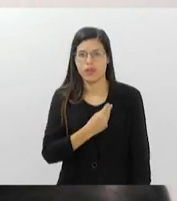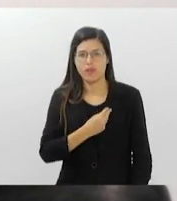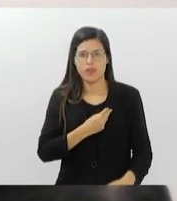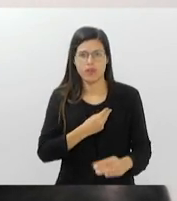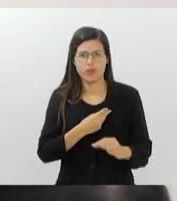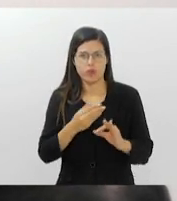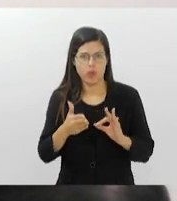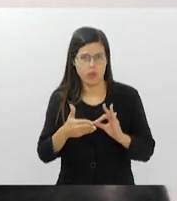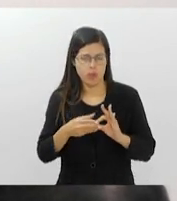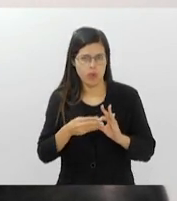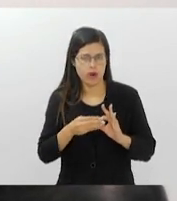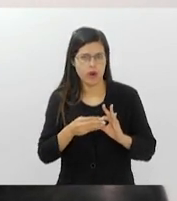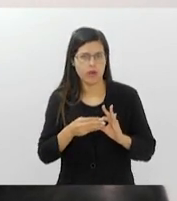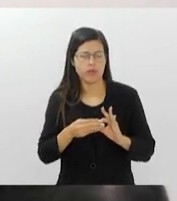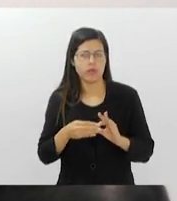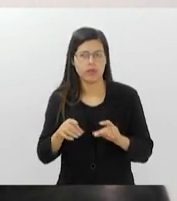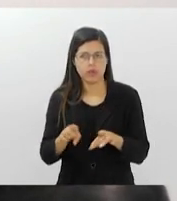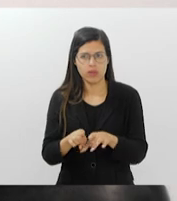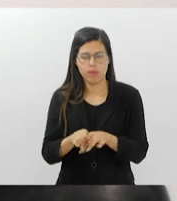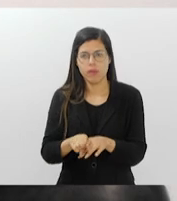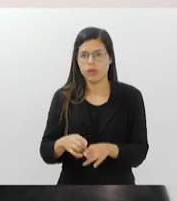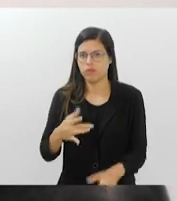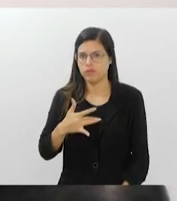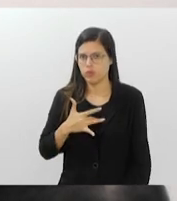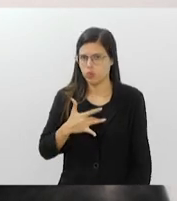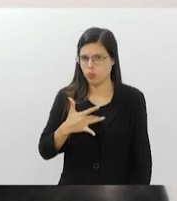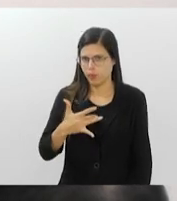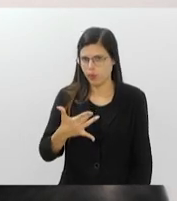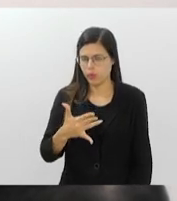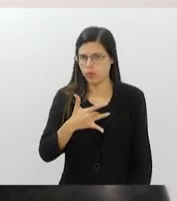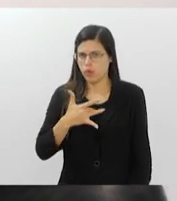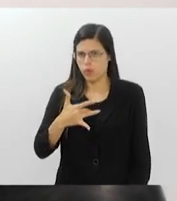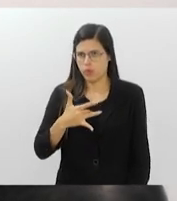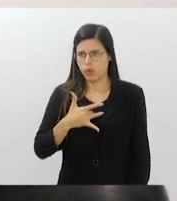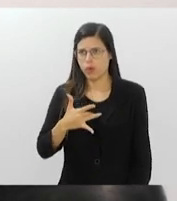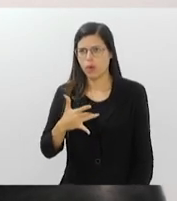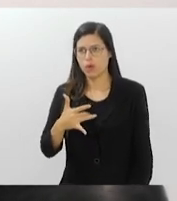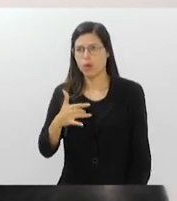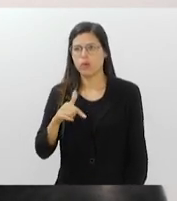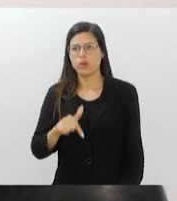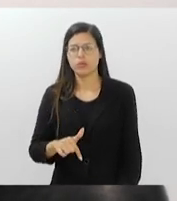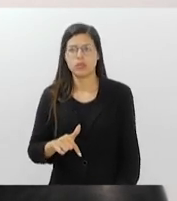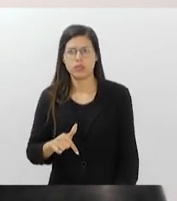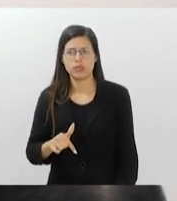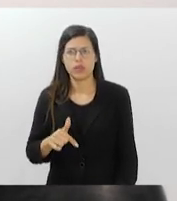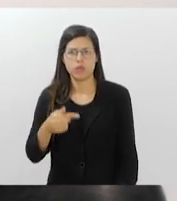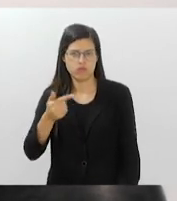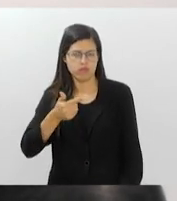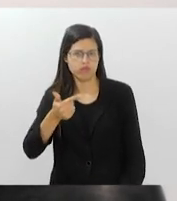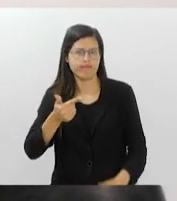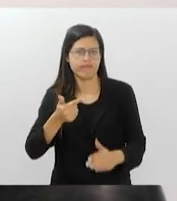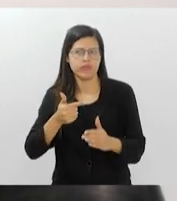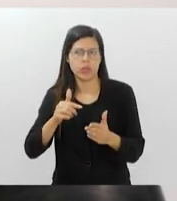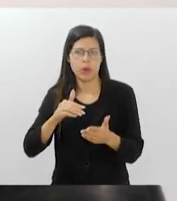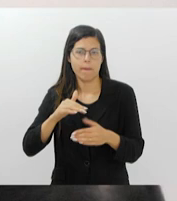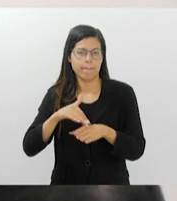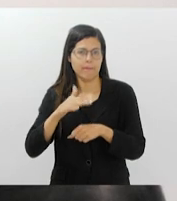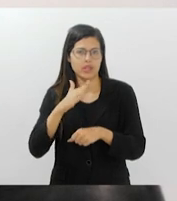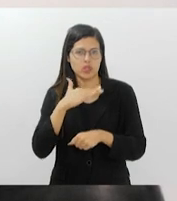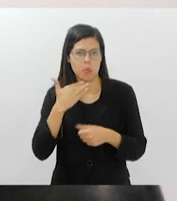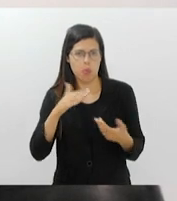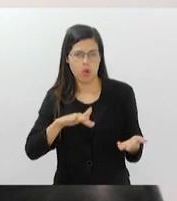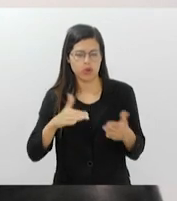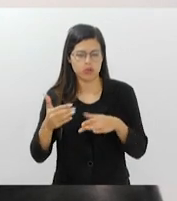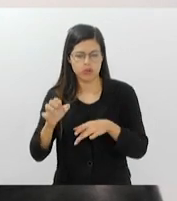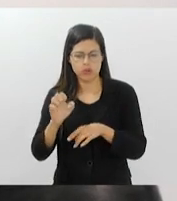né porque a tuberculose ela é o maior índice ainda eu acho segundo né de mortes aqui no estado do Rio